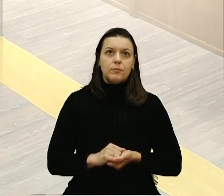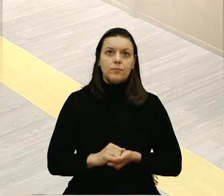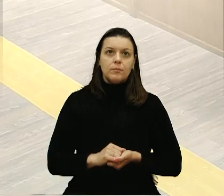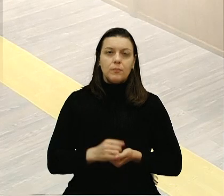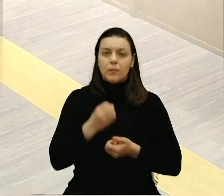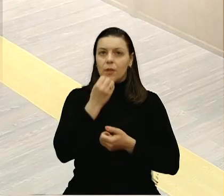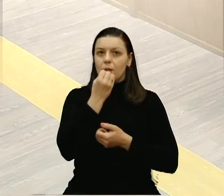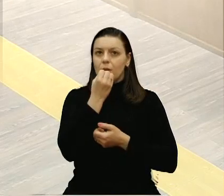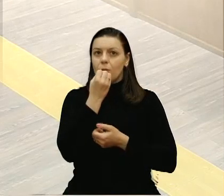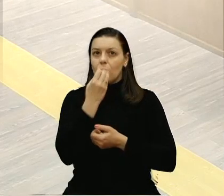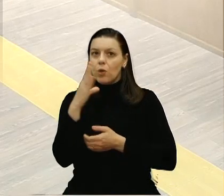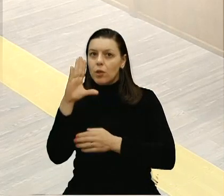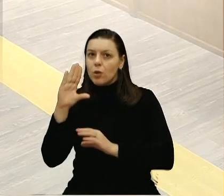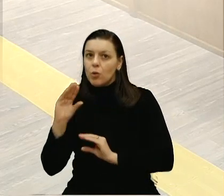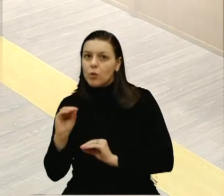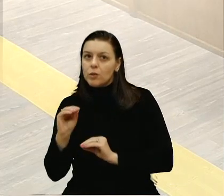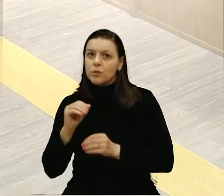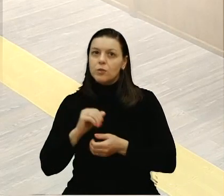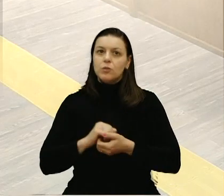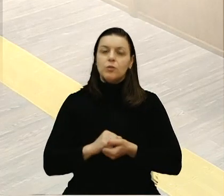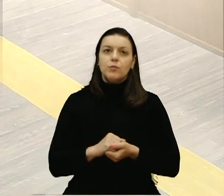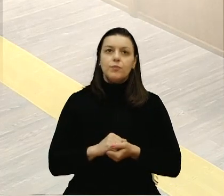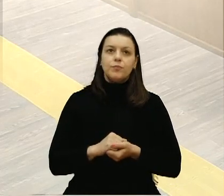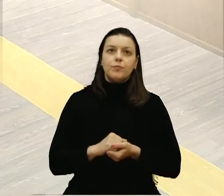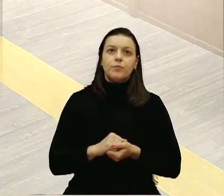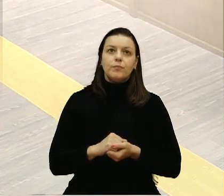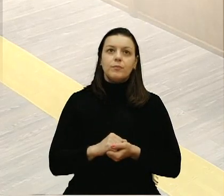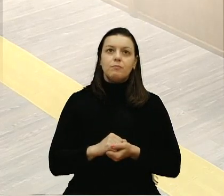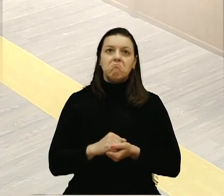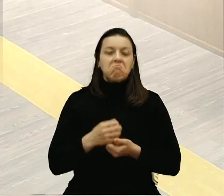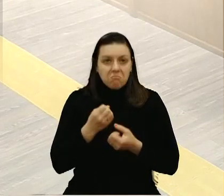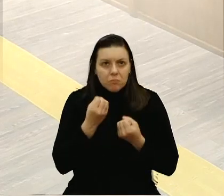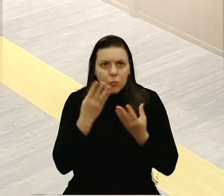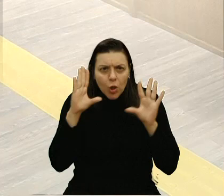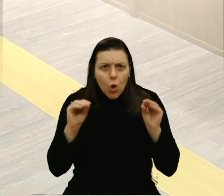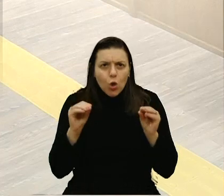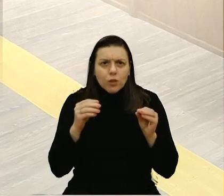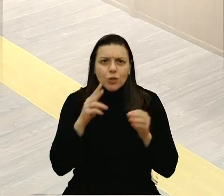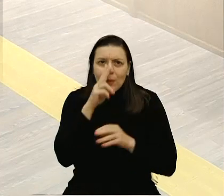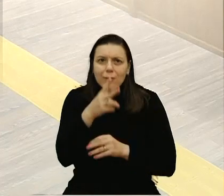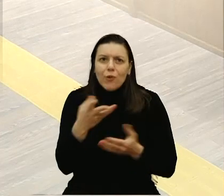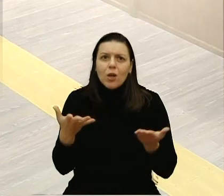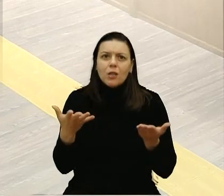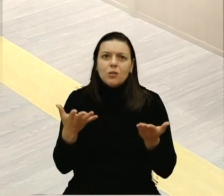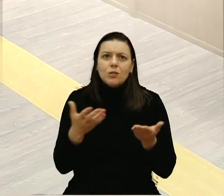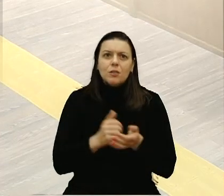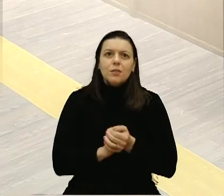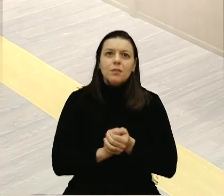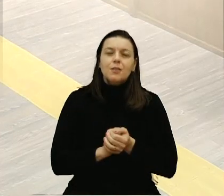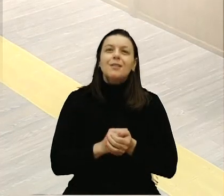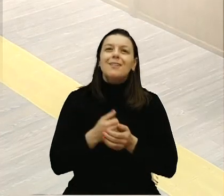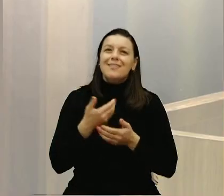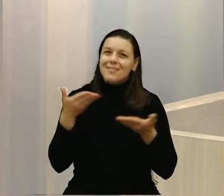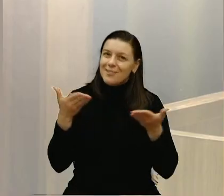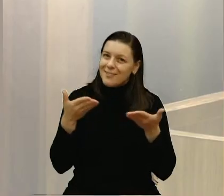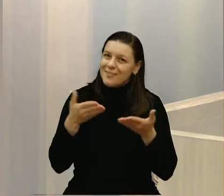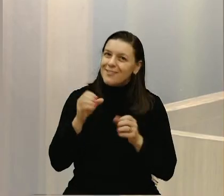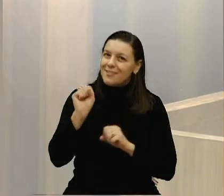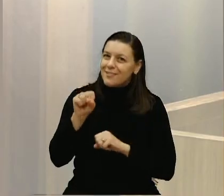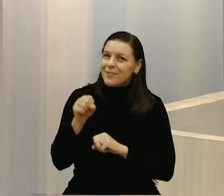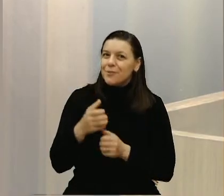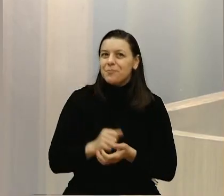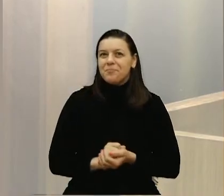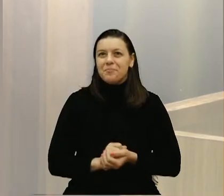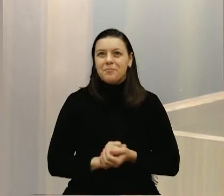Boa noite. Mas está muito fraco, gente. Boa noite. Agora sim. Agora sim.